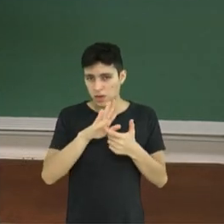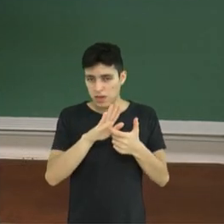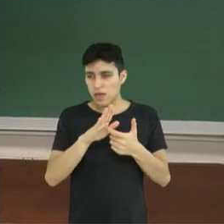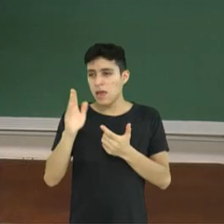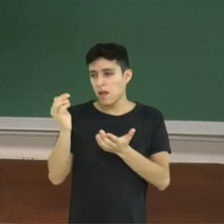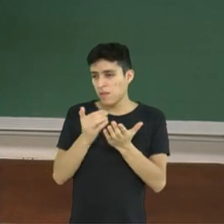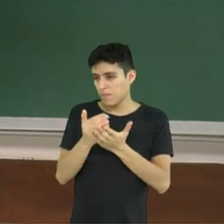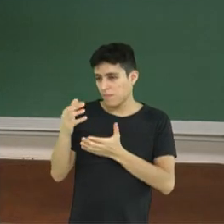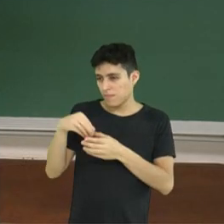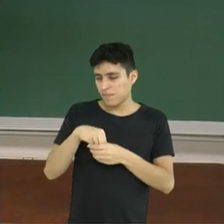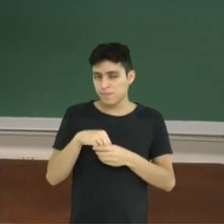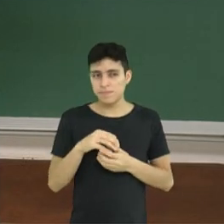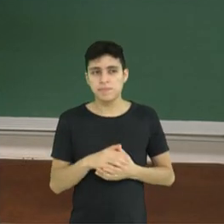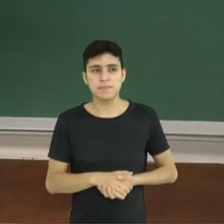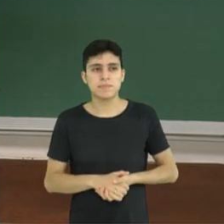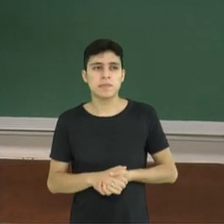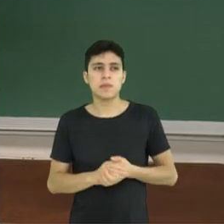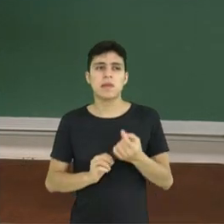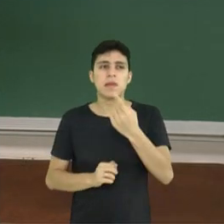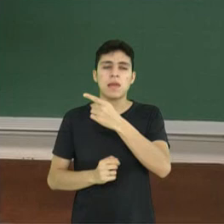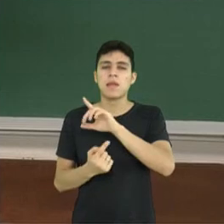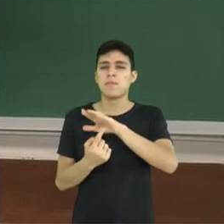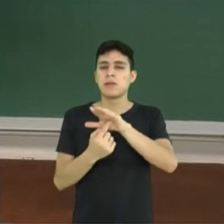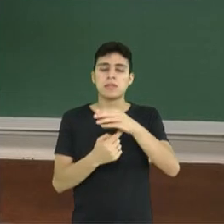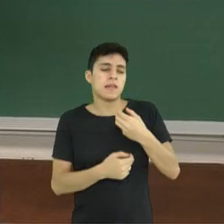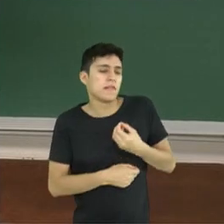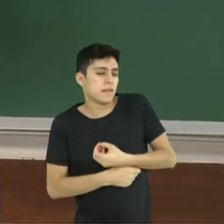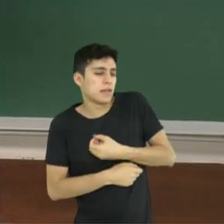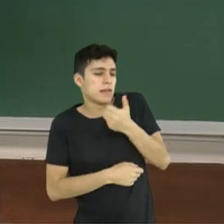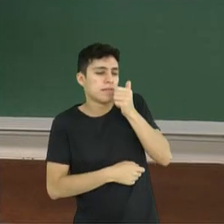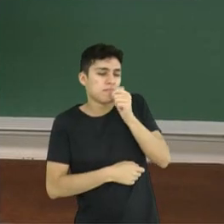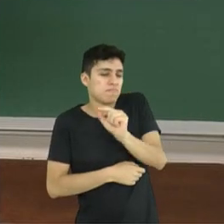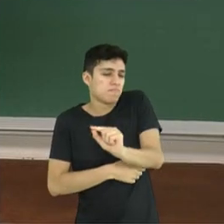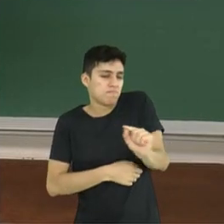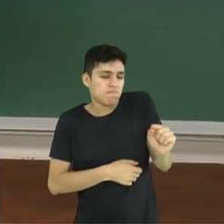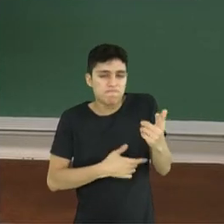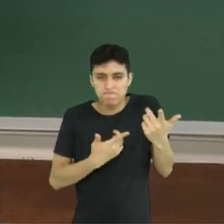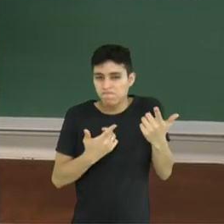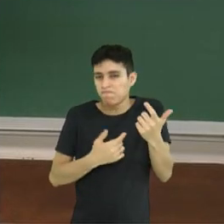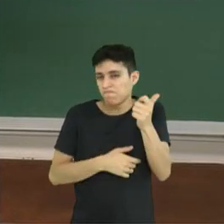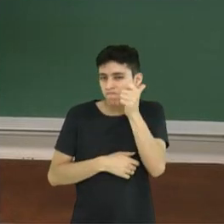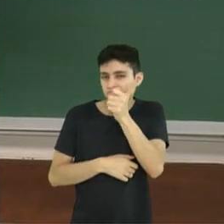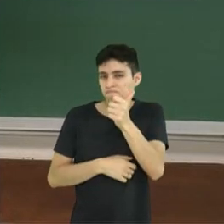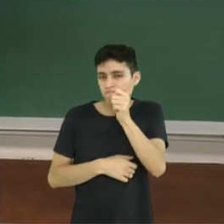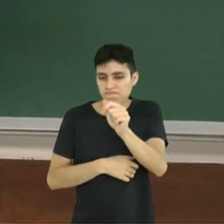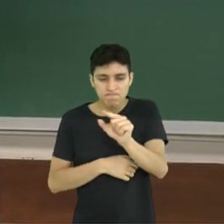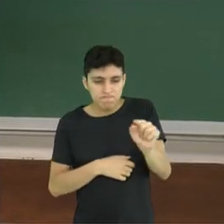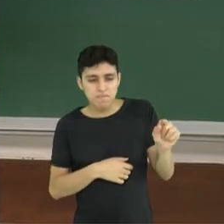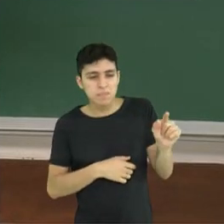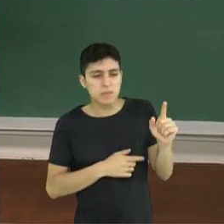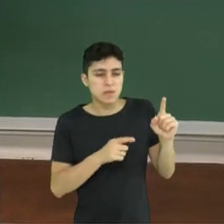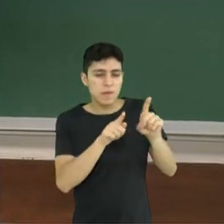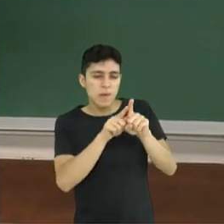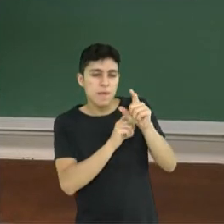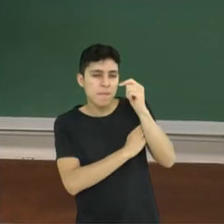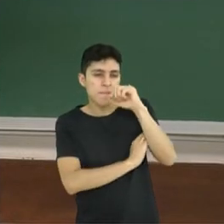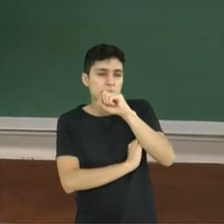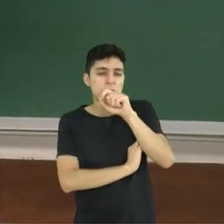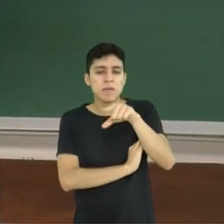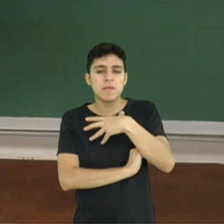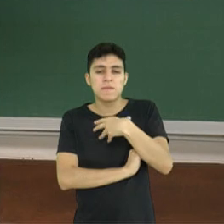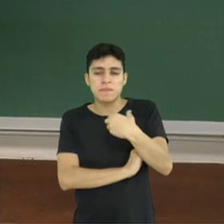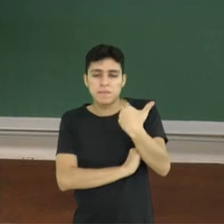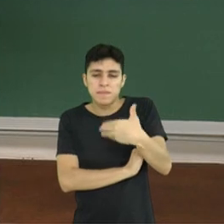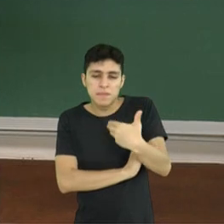participar e mostrar suas obras então a gente tava muito a vida feminina ali também com conciliando mãe e